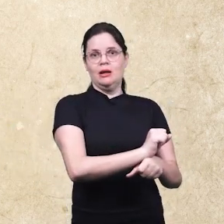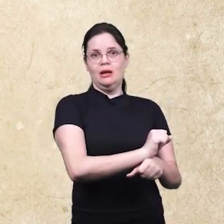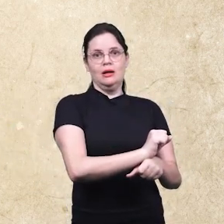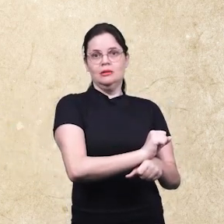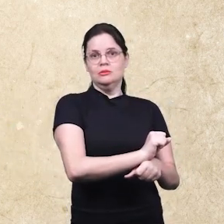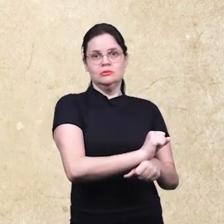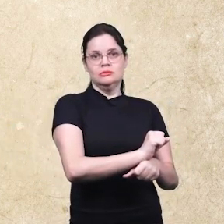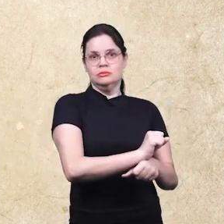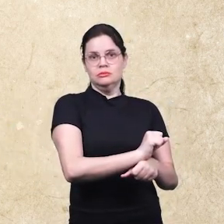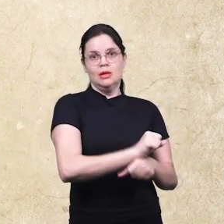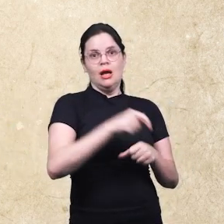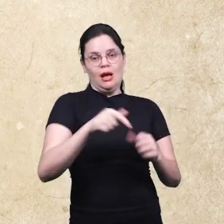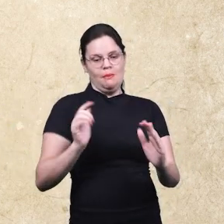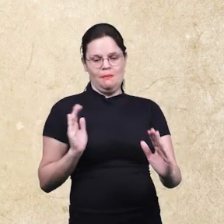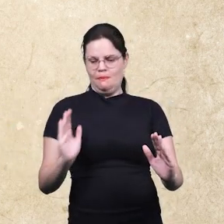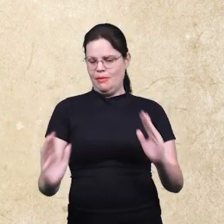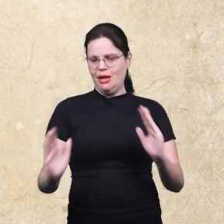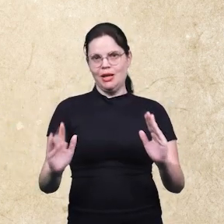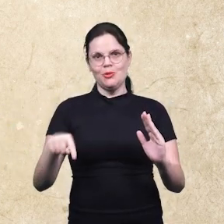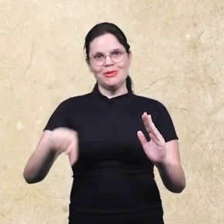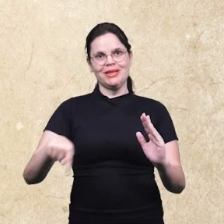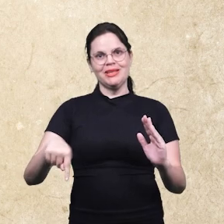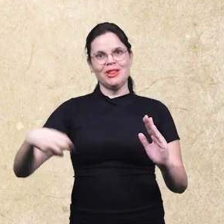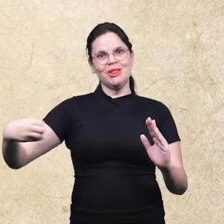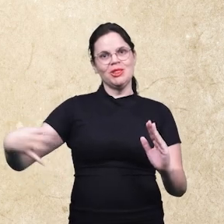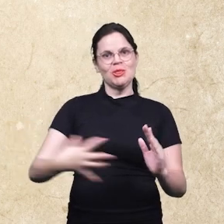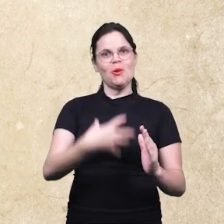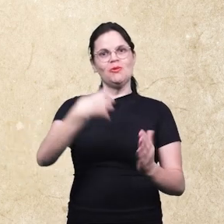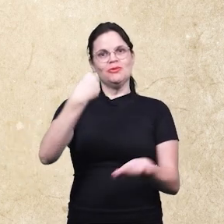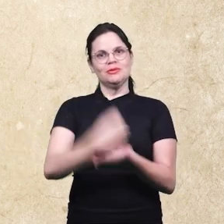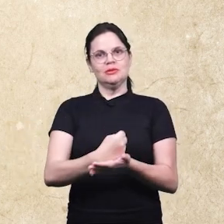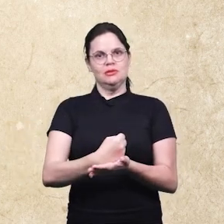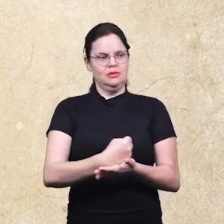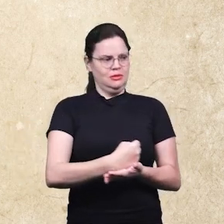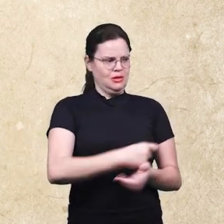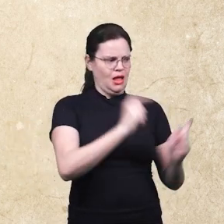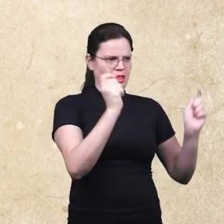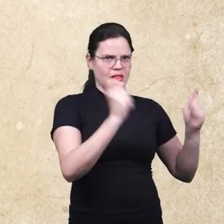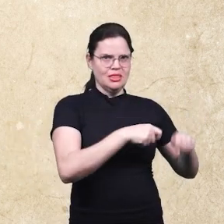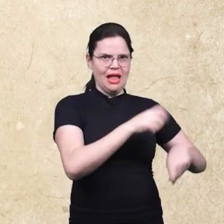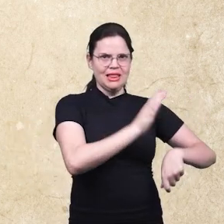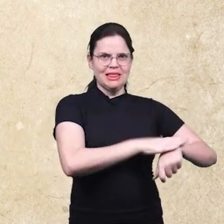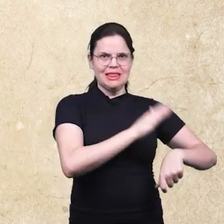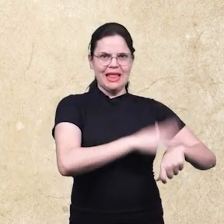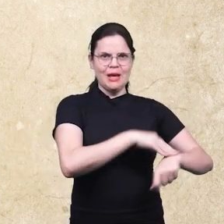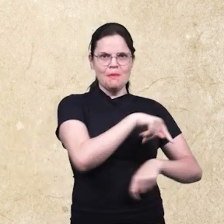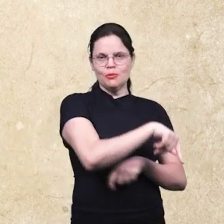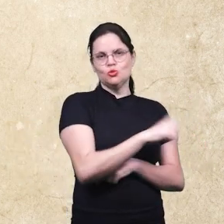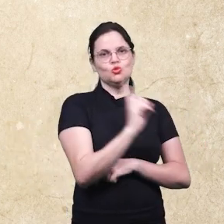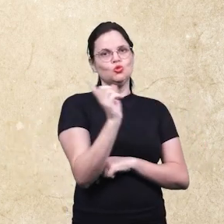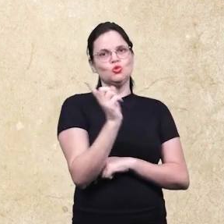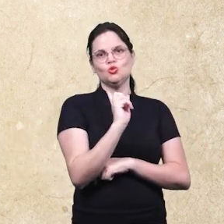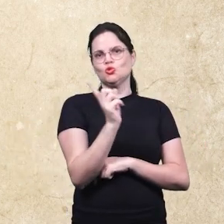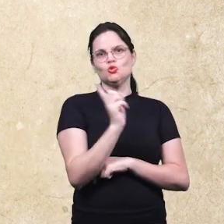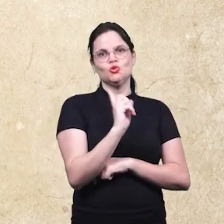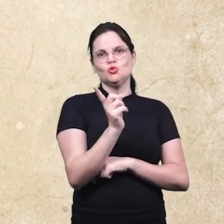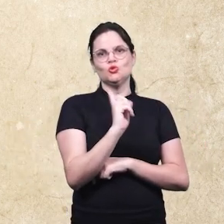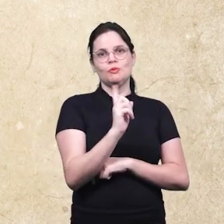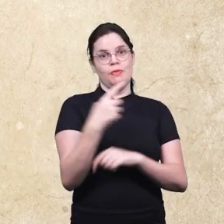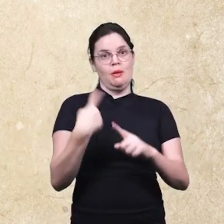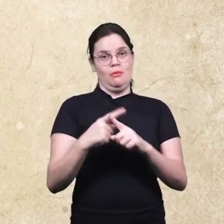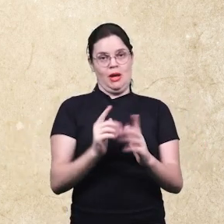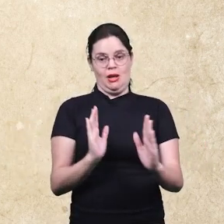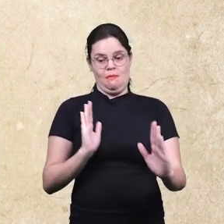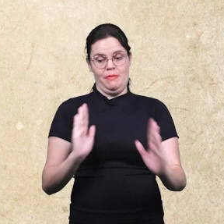Então, durante todo o Novo Testamento, não conta o tempo para Israel. Quando a igreja for arrebatada, os 7 anos que Daniel